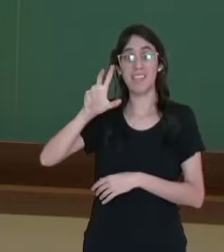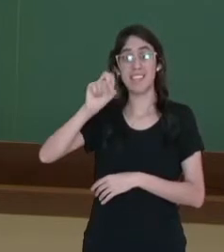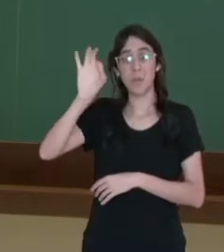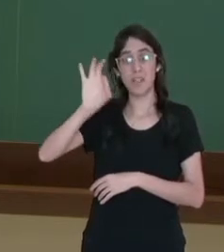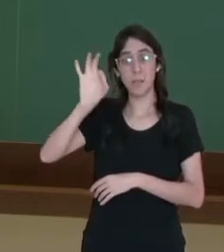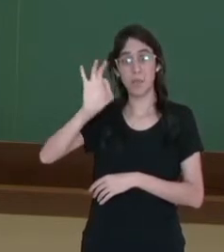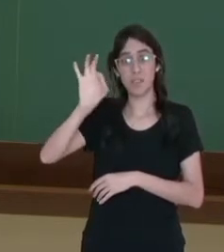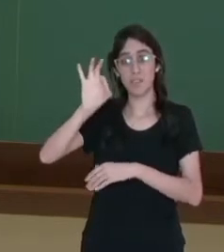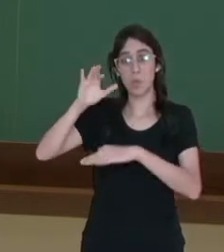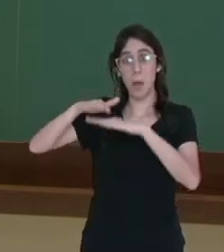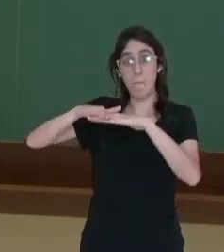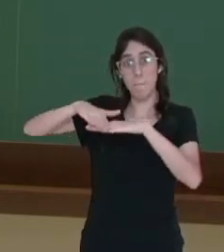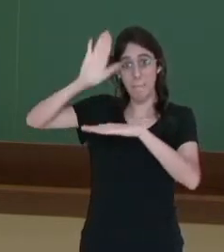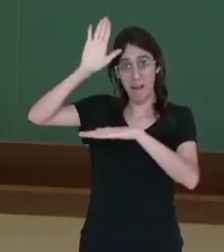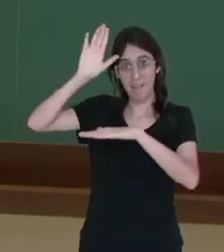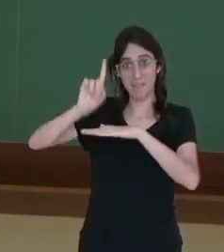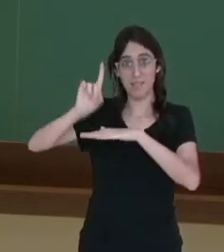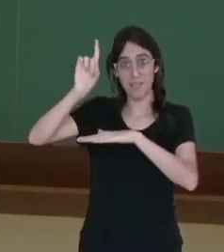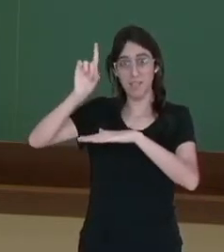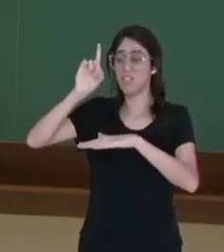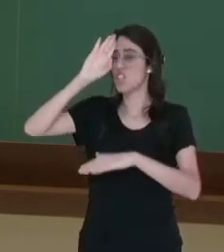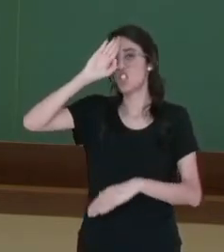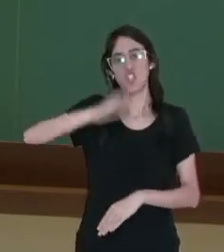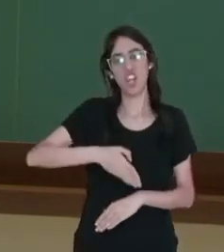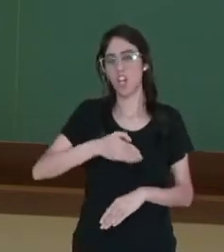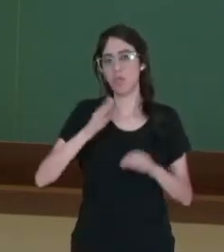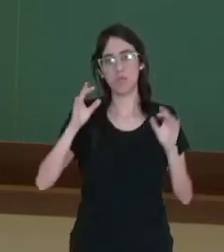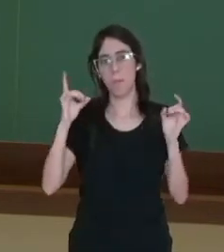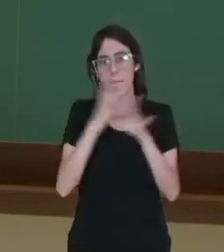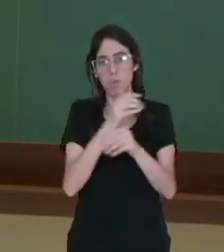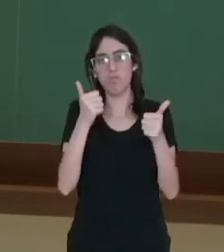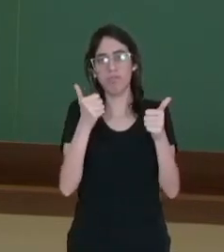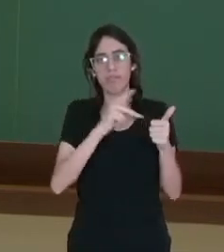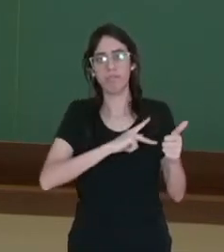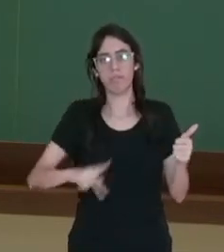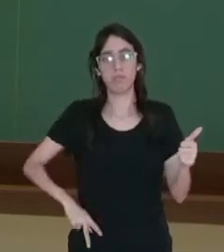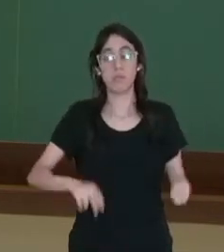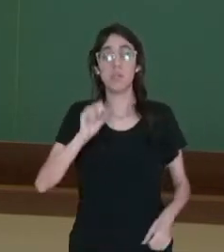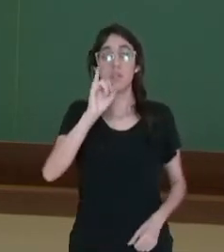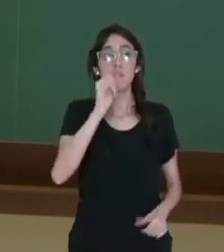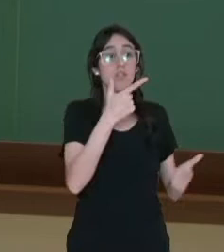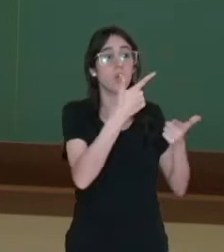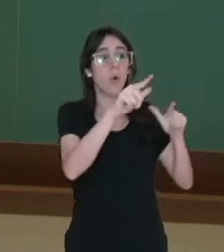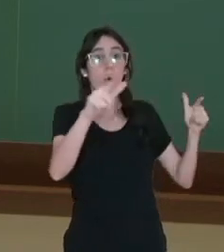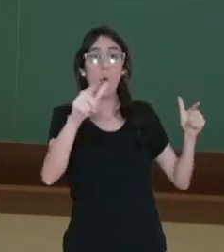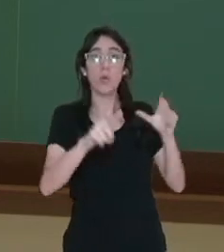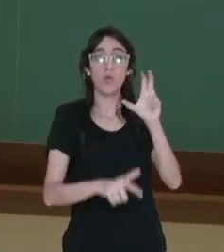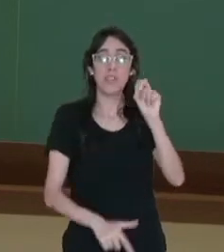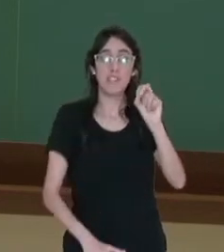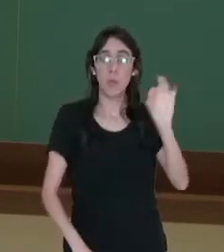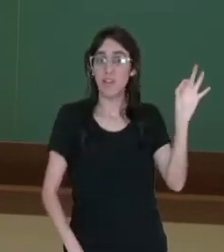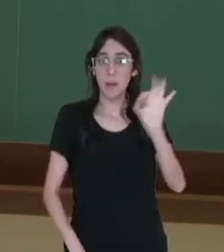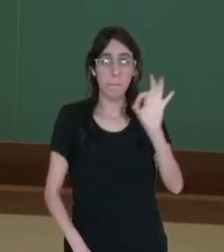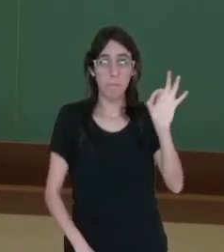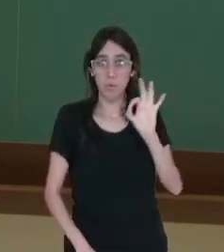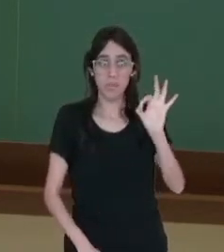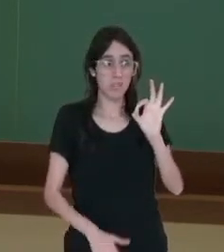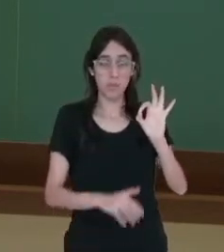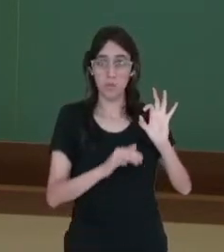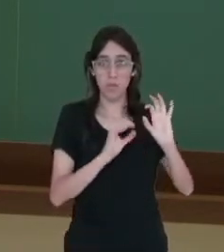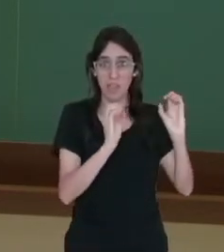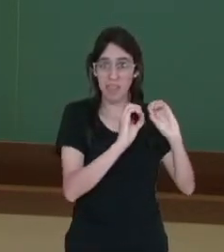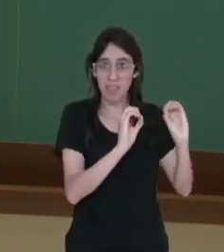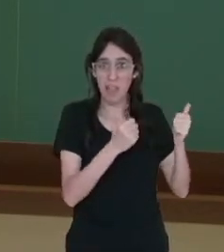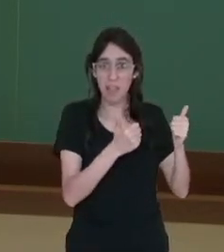50% dos votos mais um, ele já é eleito diretamente. Se nenhum candidato tiver mais de 50% dos votos mais um, os